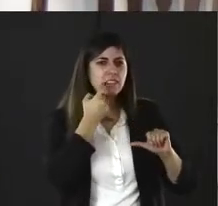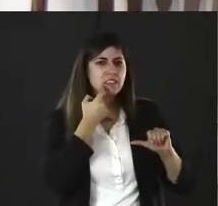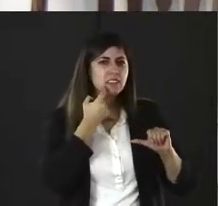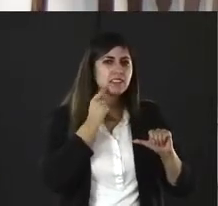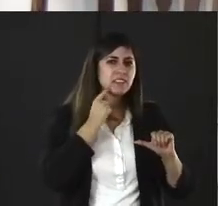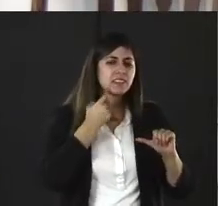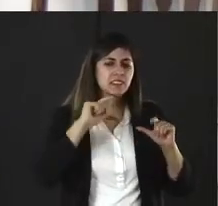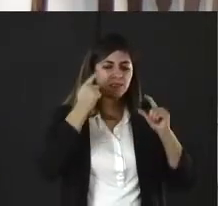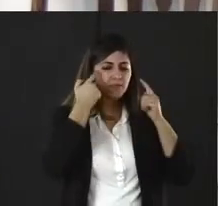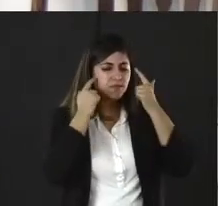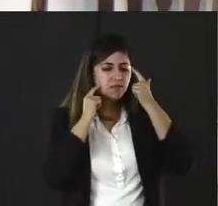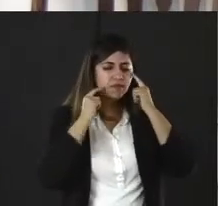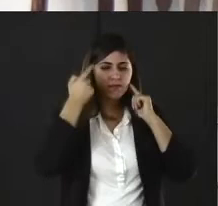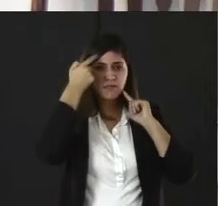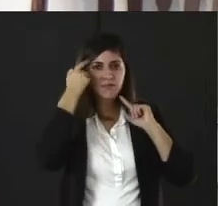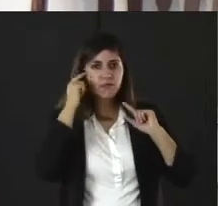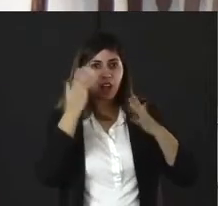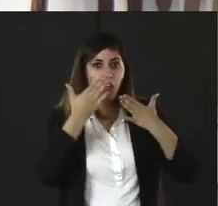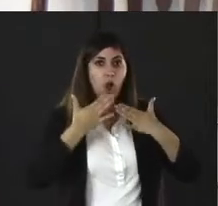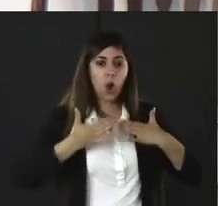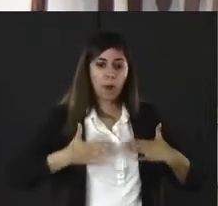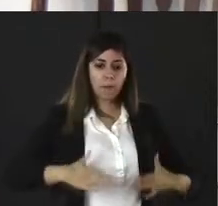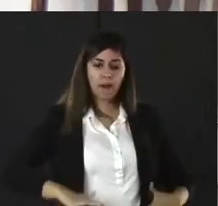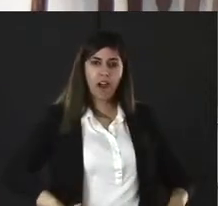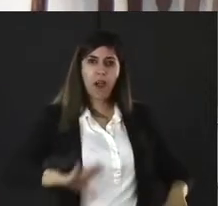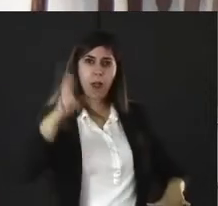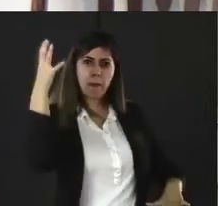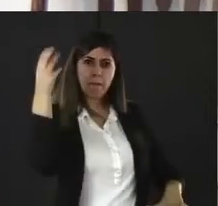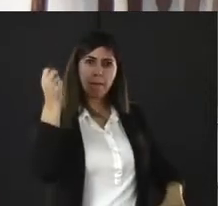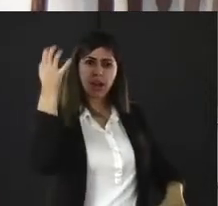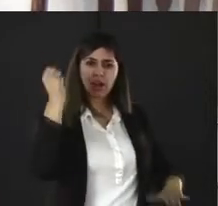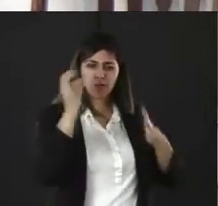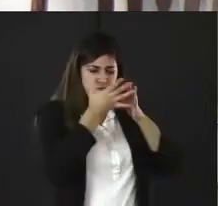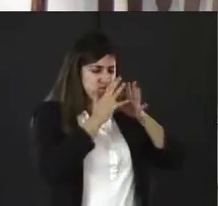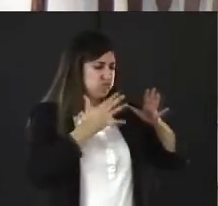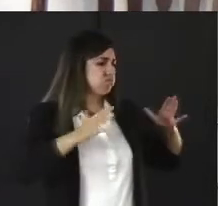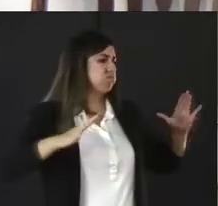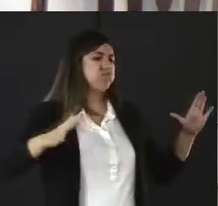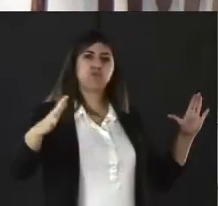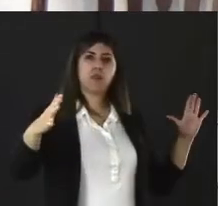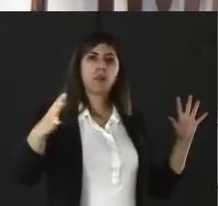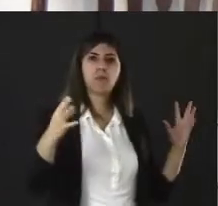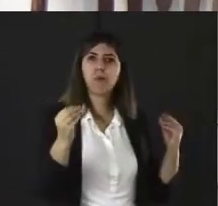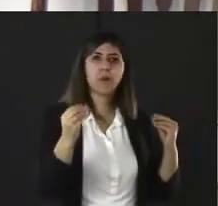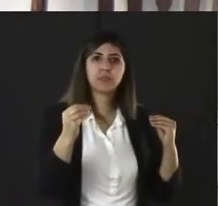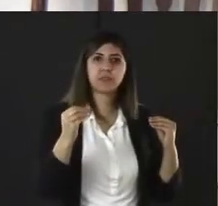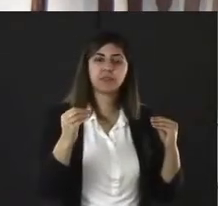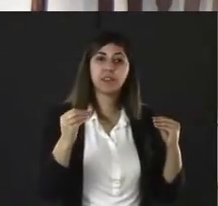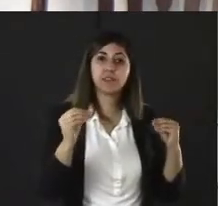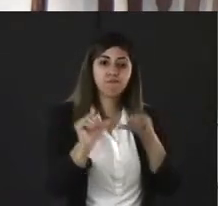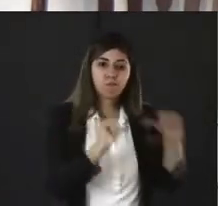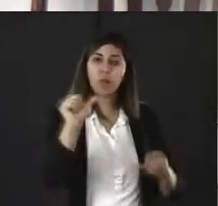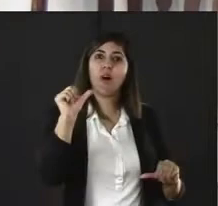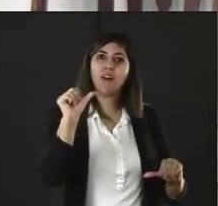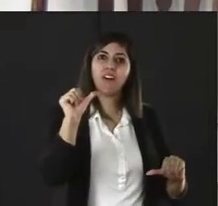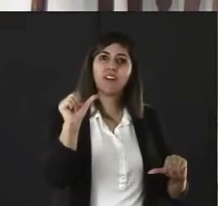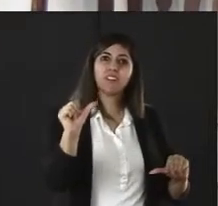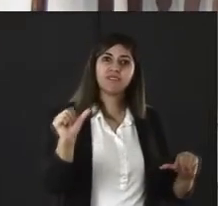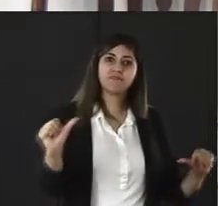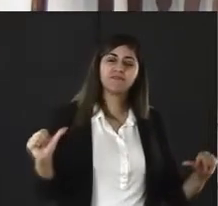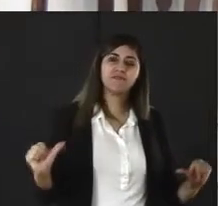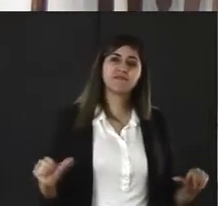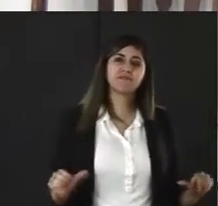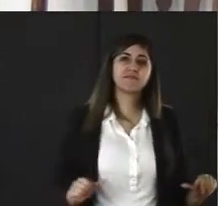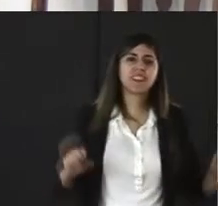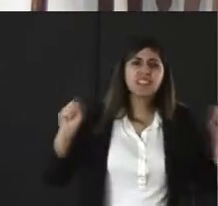vestes resplandecerão de brancura e nós vamos começar a ver o que aconteceu ali naquele momento